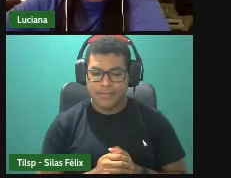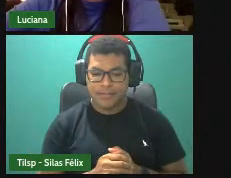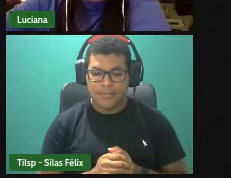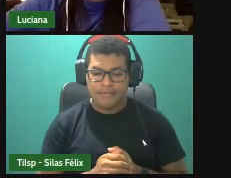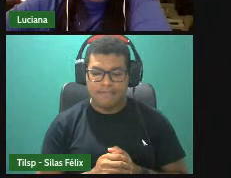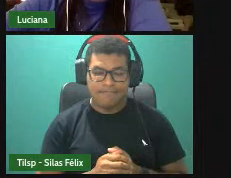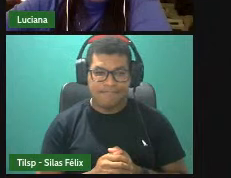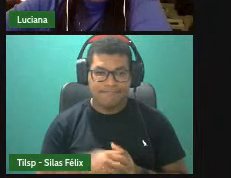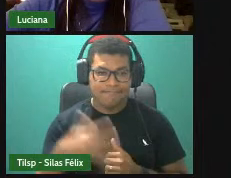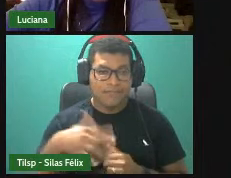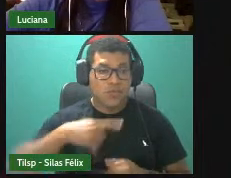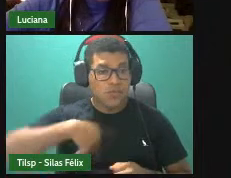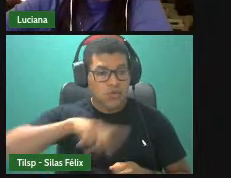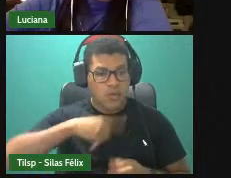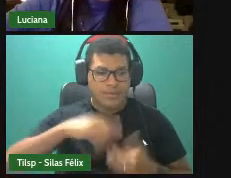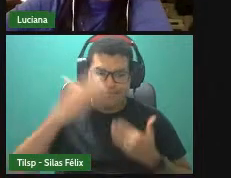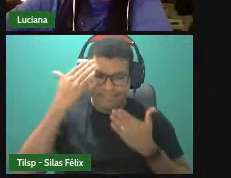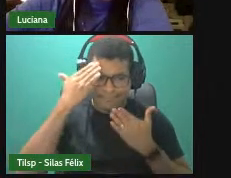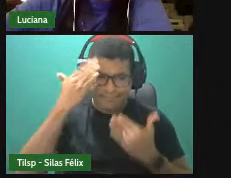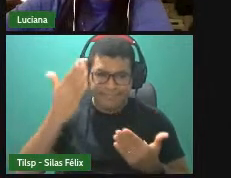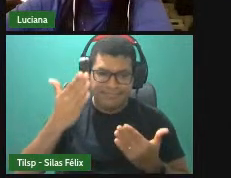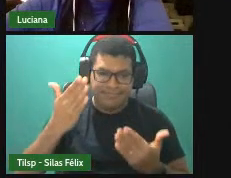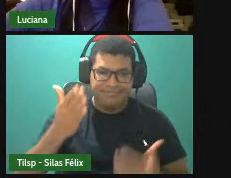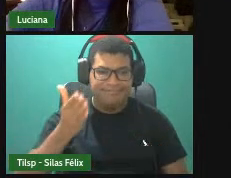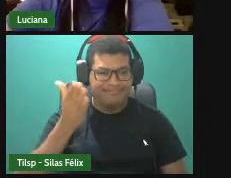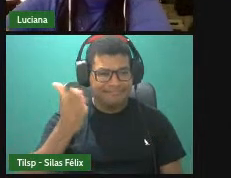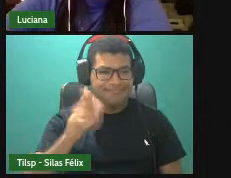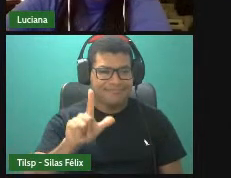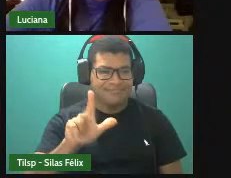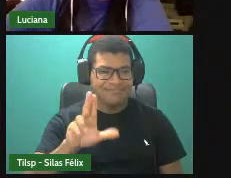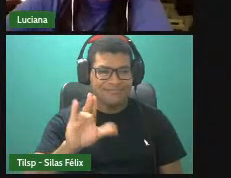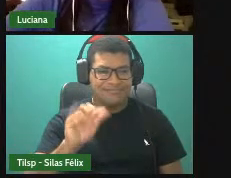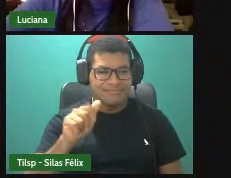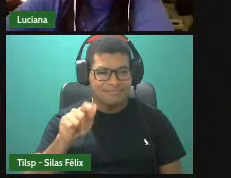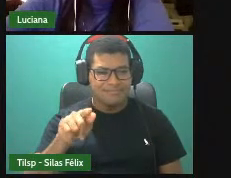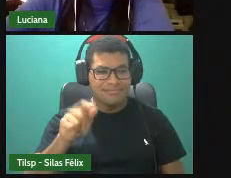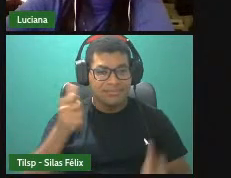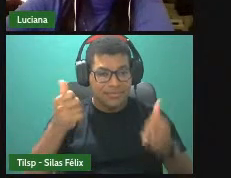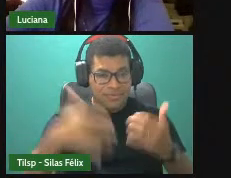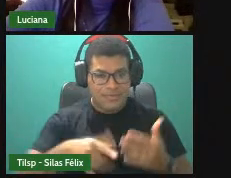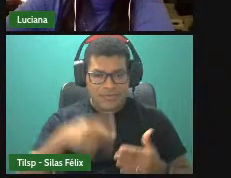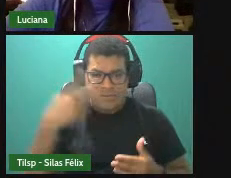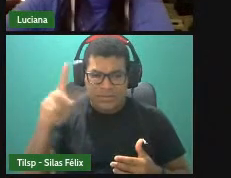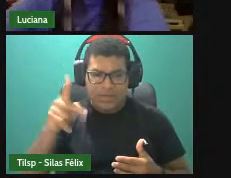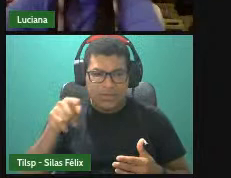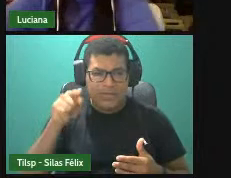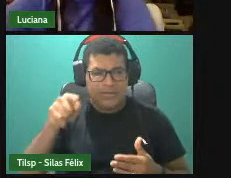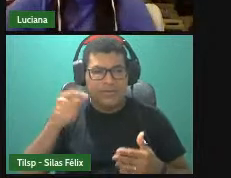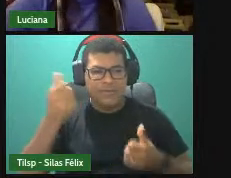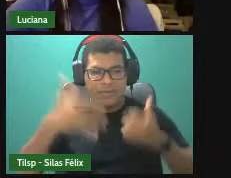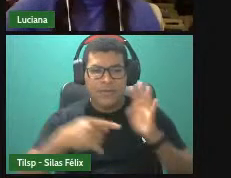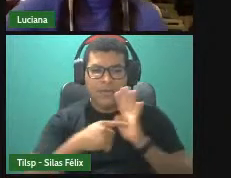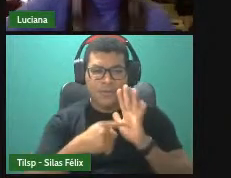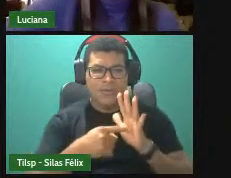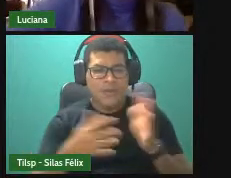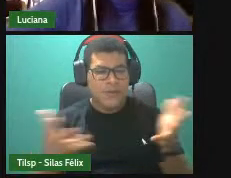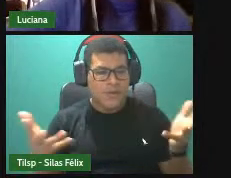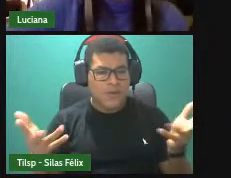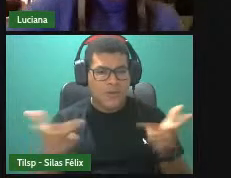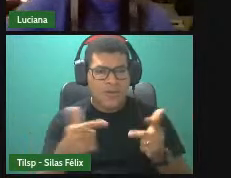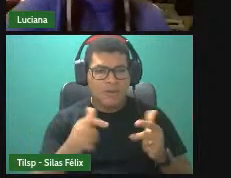Nós que agradecemos, doutora Luciana, foi excelente a apresentação, muito esclarecedora.